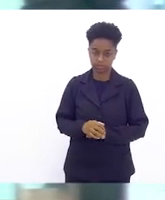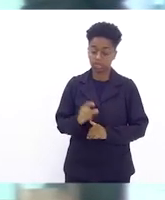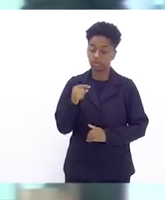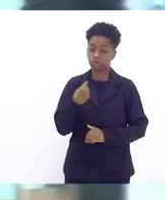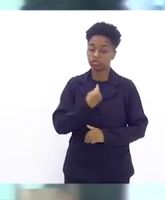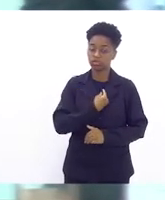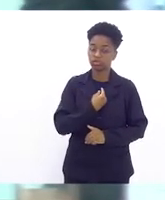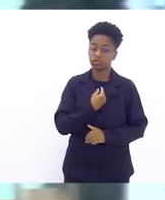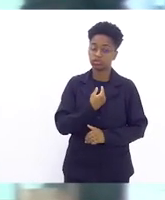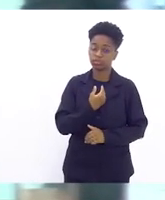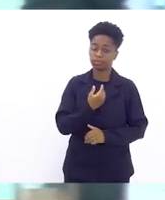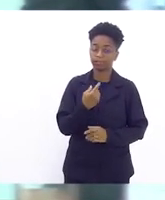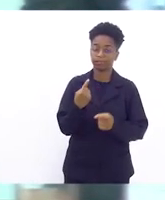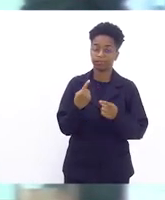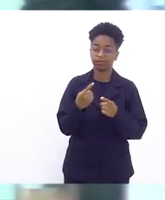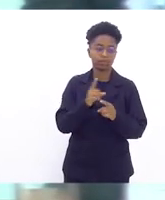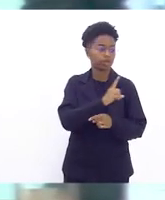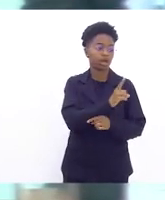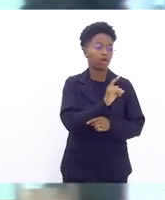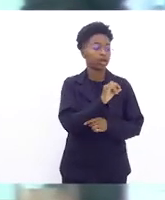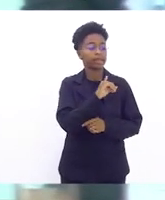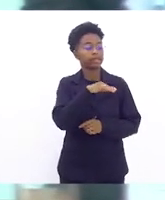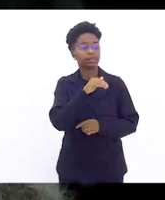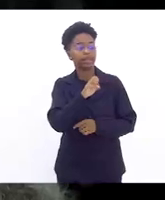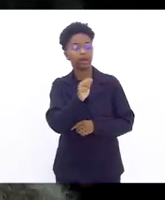como Niterói também